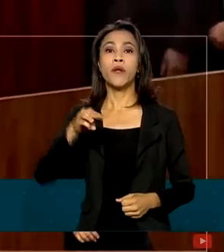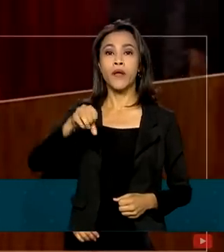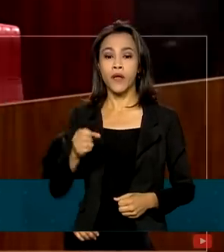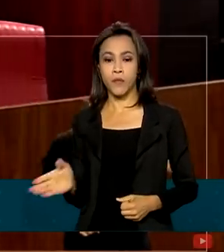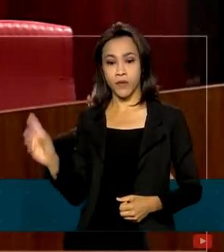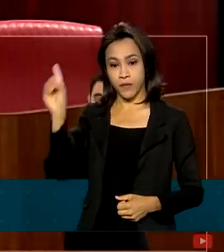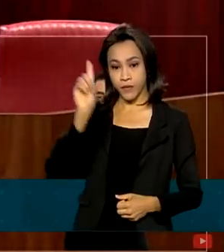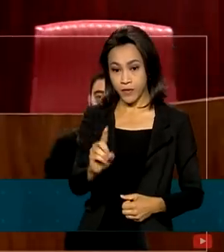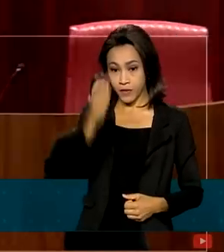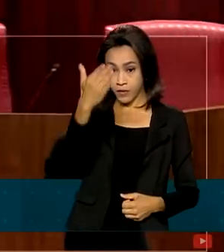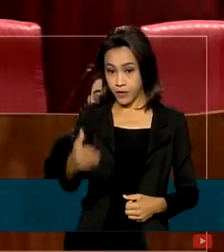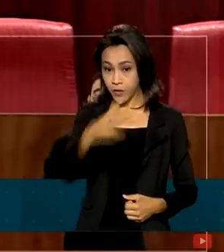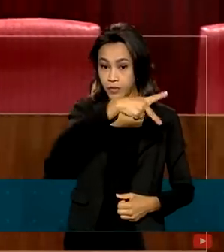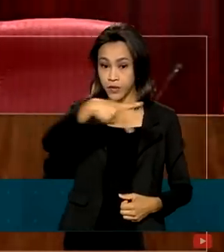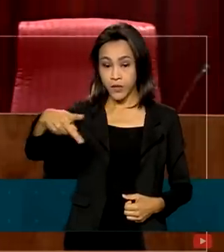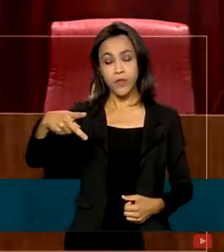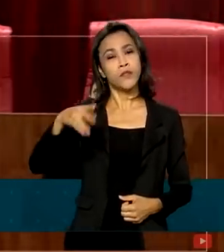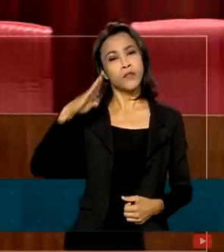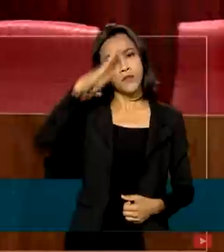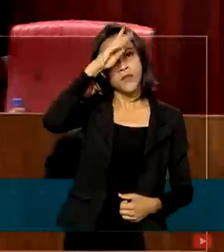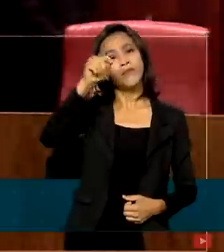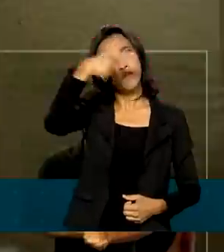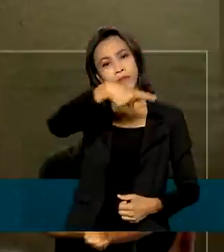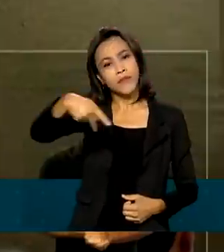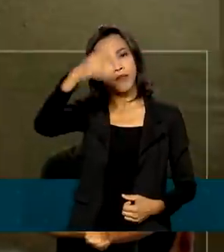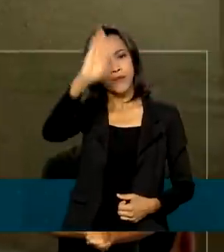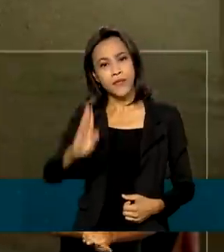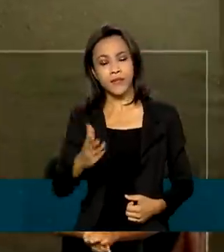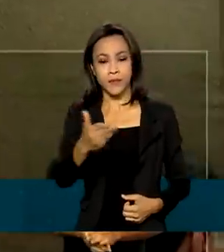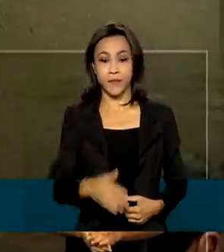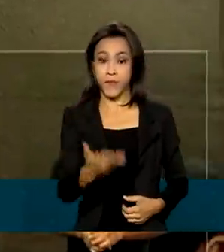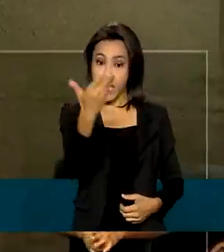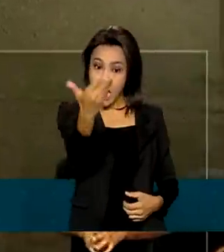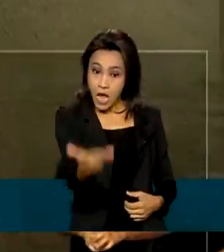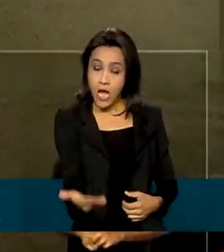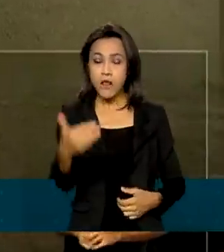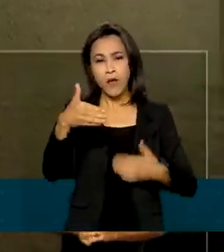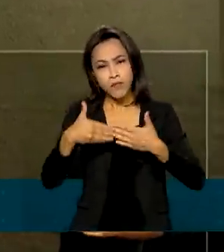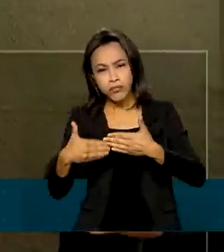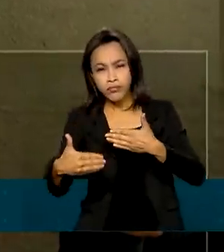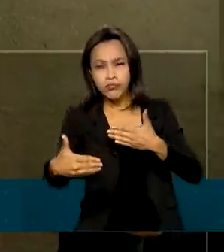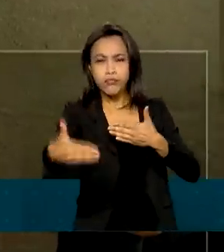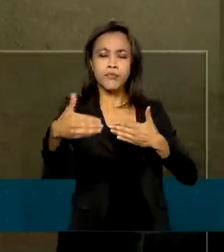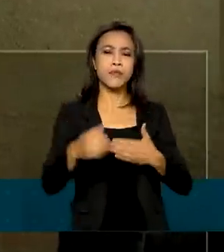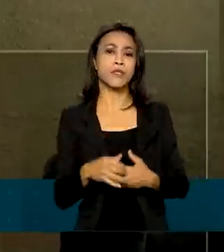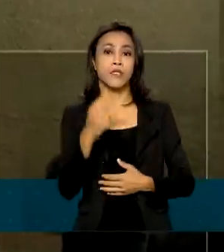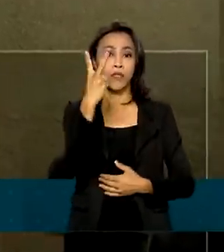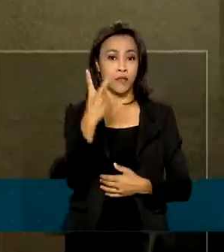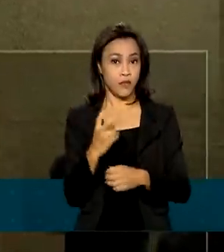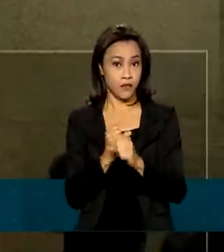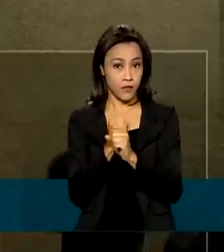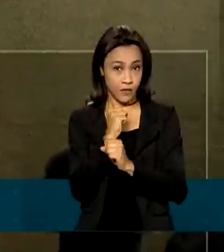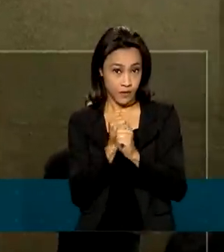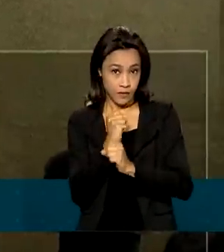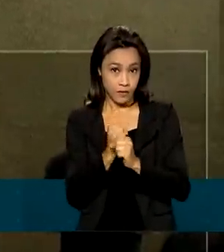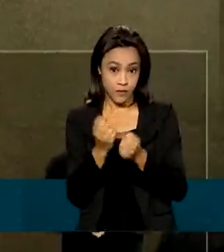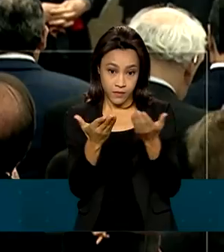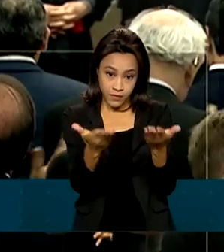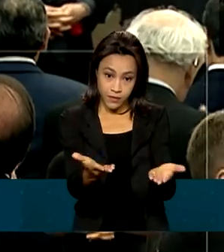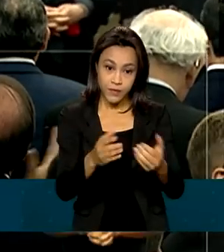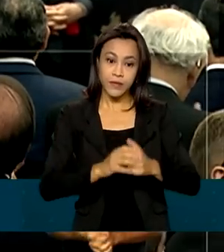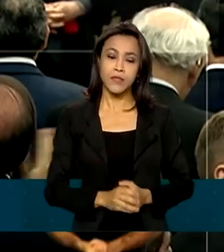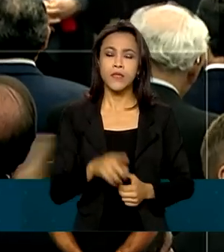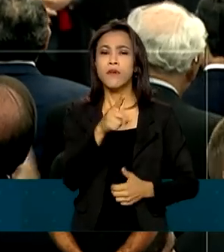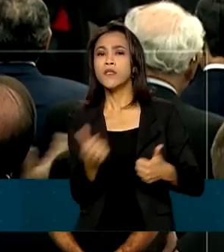Jair bolsonaro a presidência da república Moraes vai ficar à frente do TSE pelos próximos dois anos